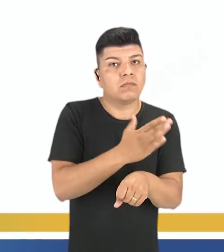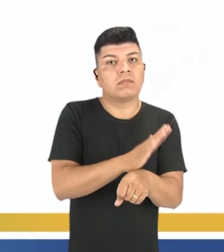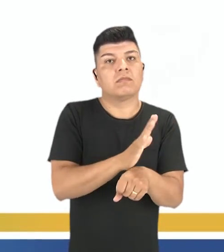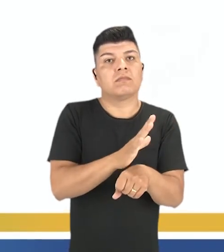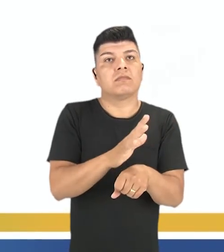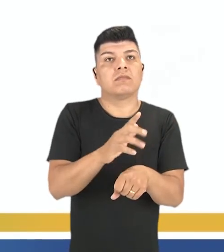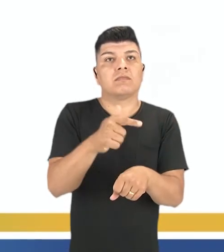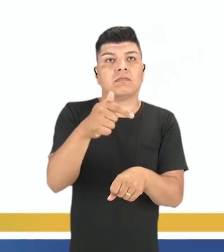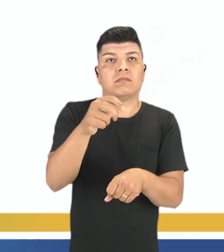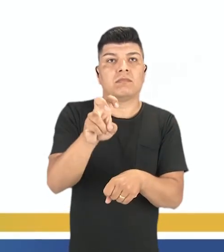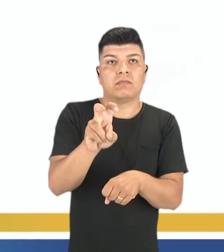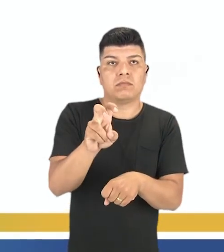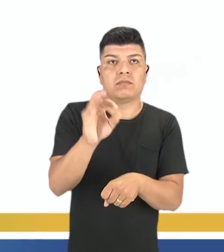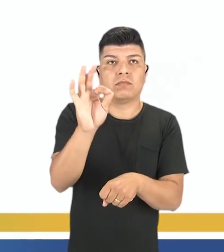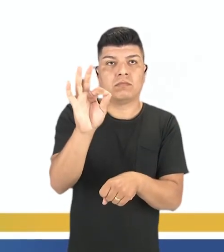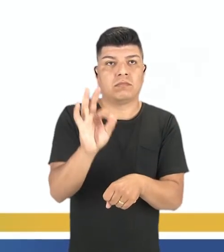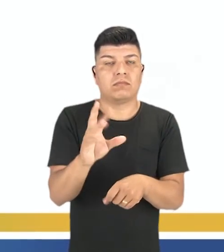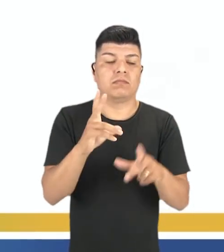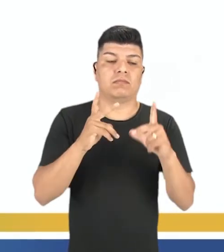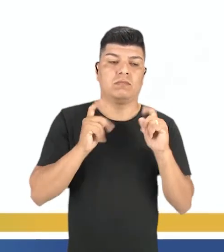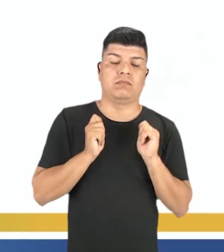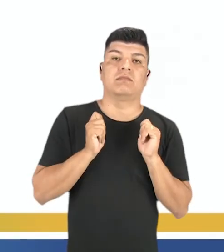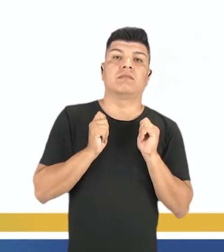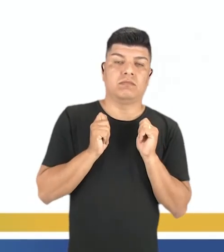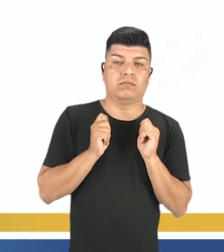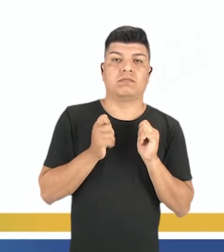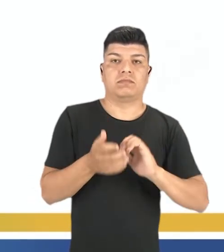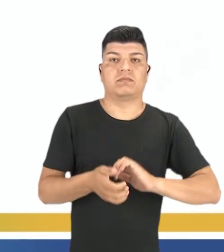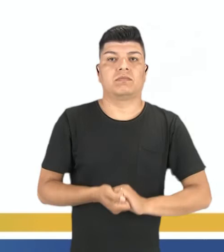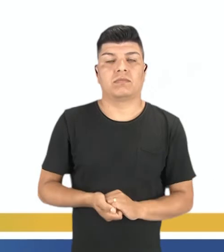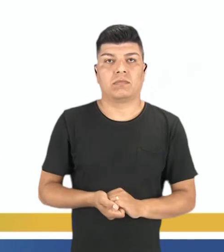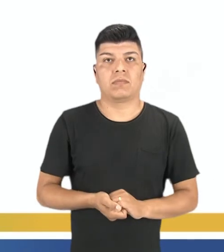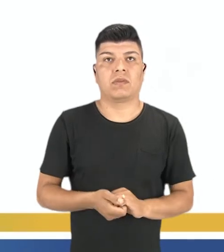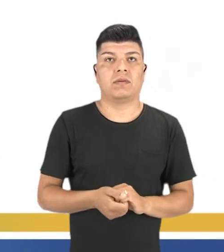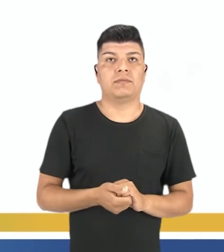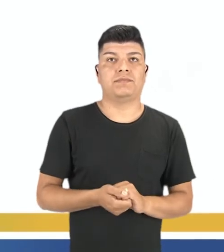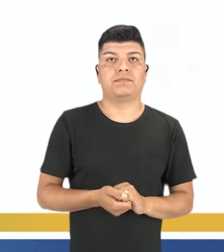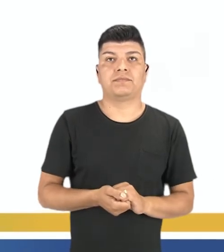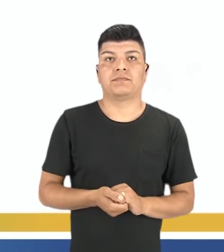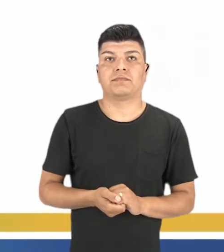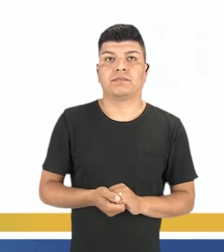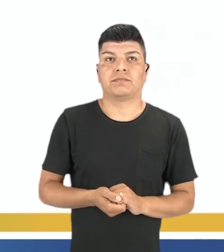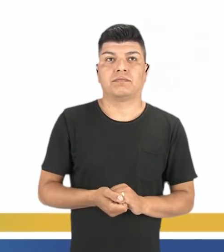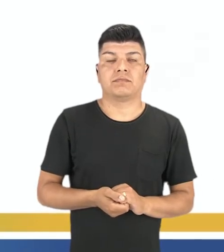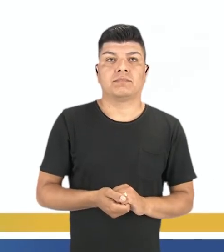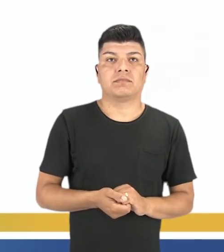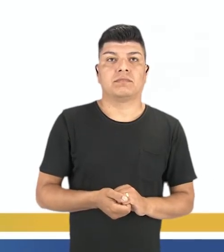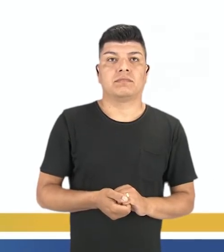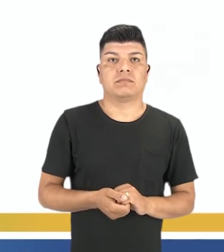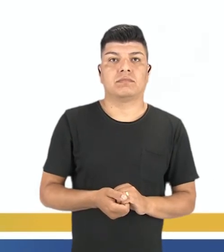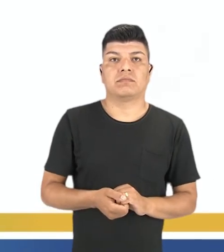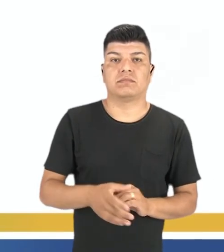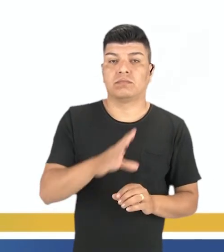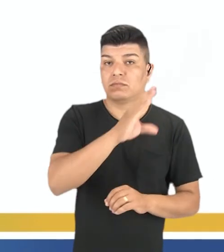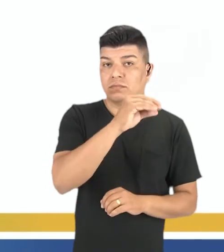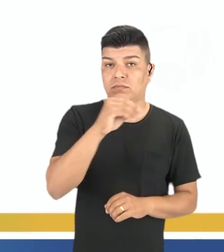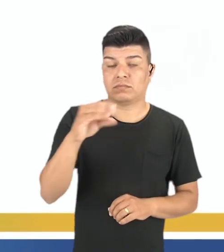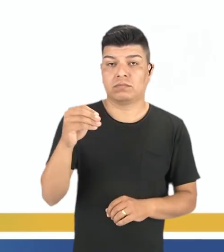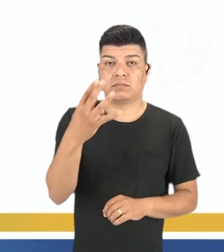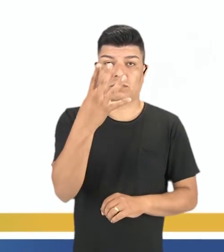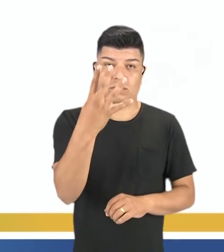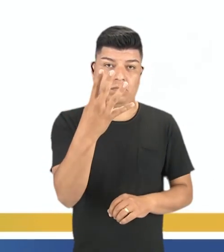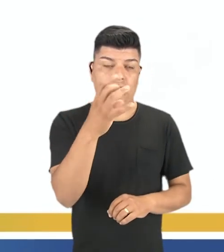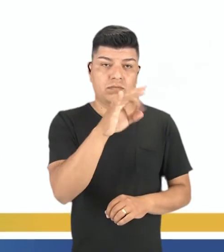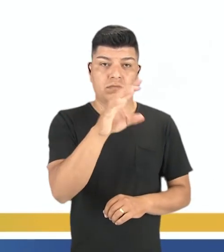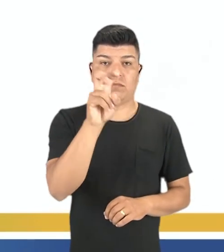75% é considerado sedentário, segundo a OMS, a Organização Mundial de Saúde. Entre os adolescentes, 4 em cada